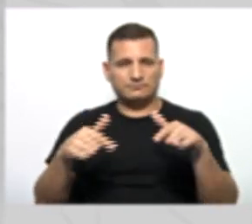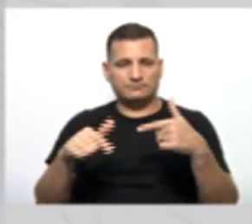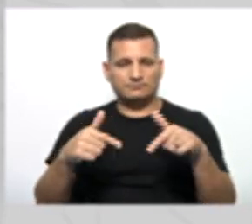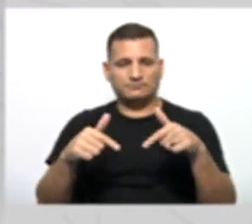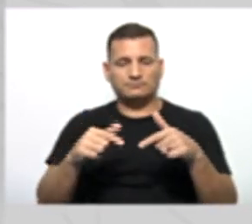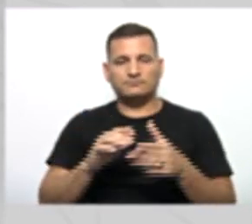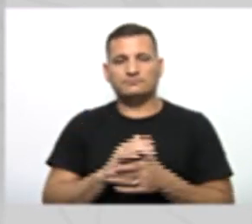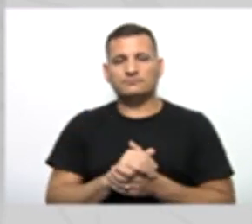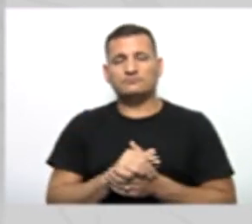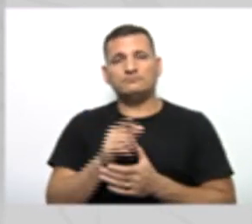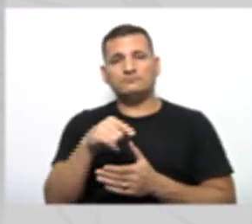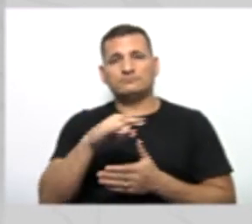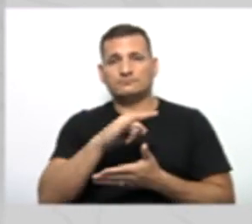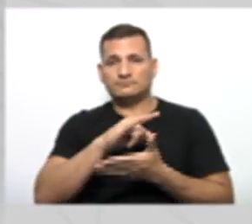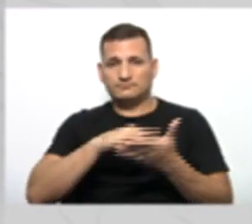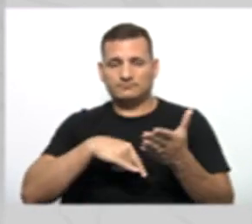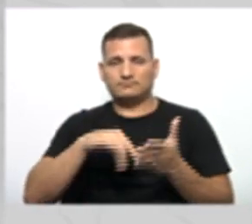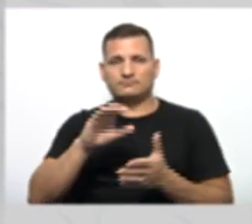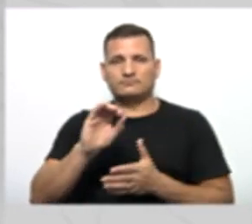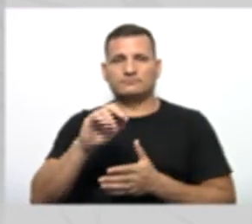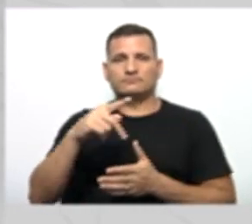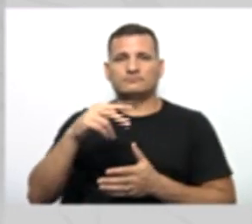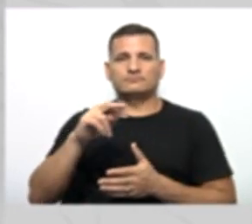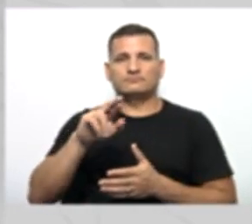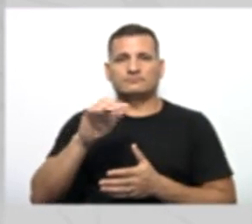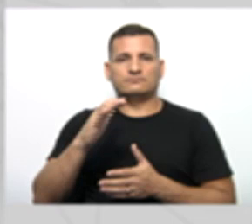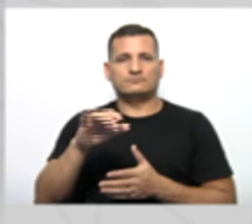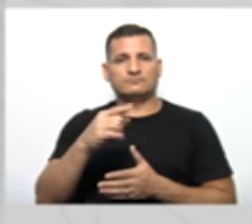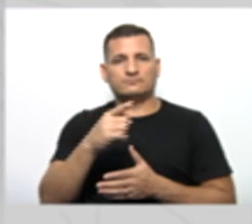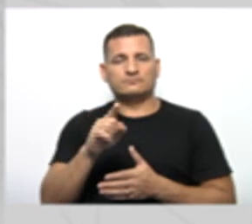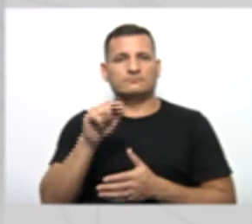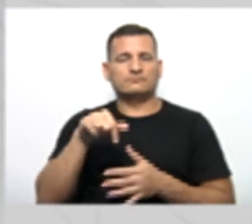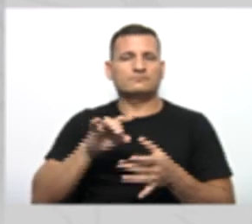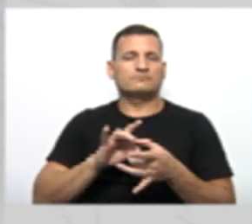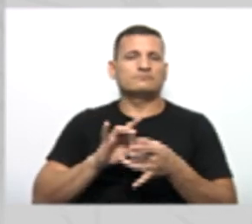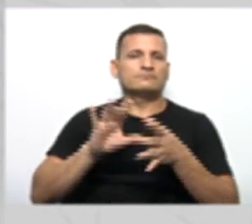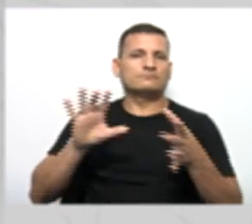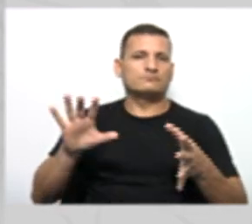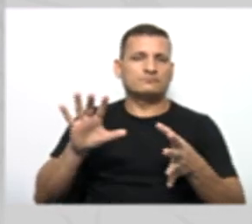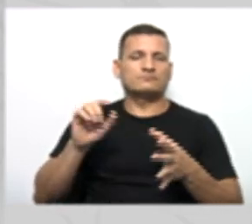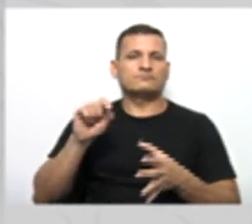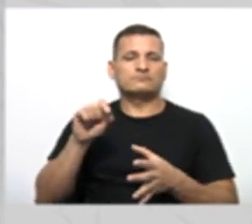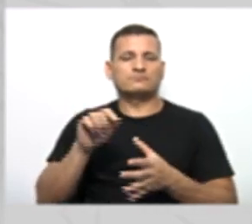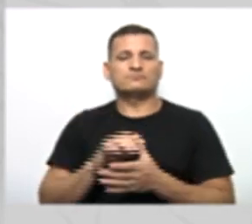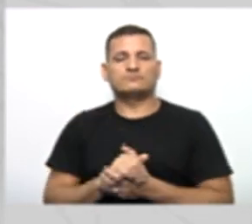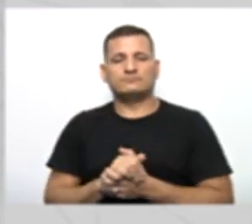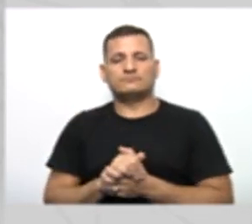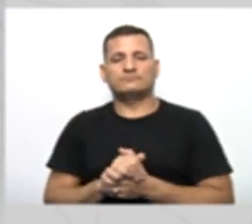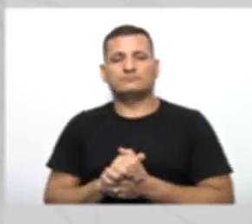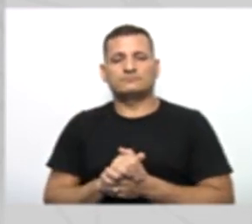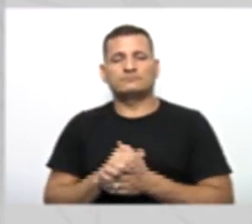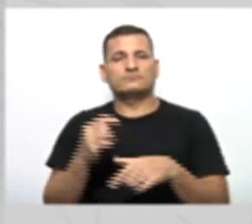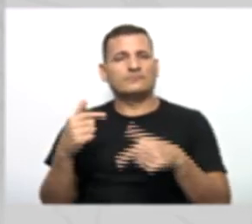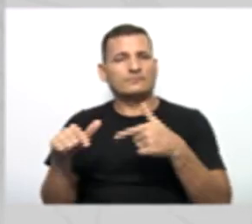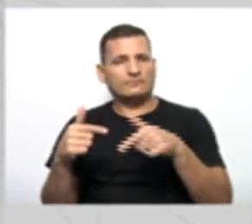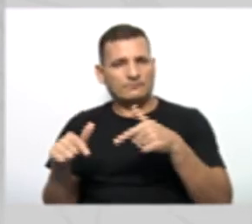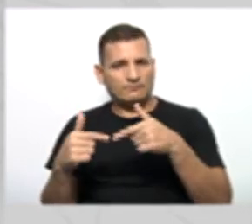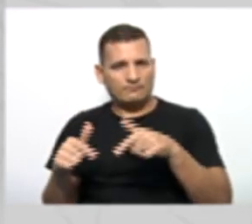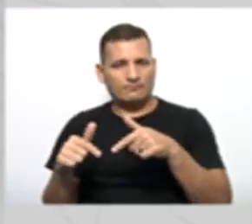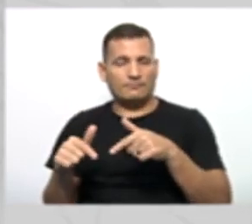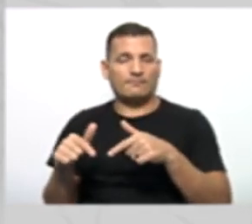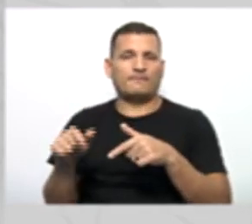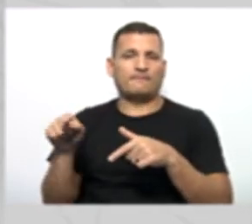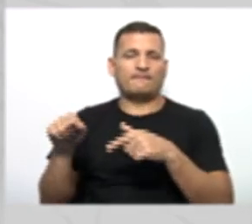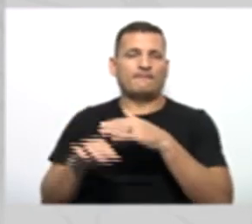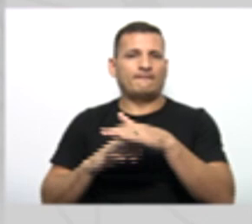Essa licença de operação, ela autoriza a instalação do empreendimento após a verificação do efetivo cumprimento do